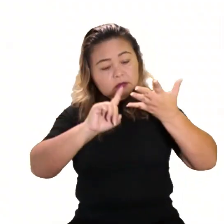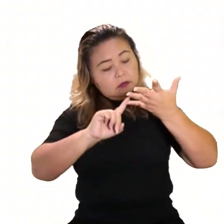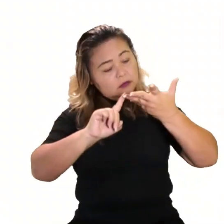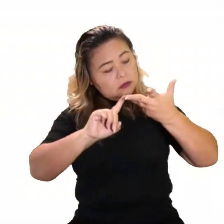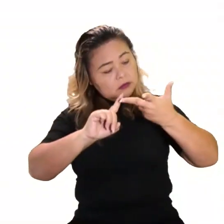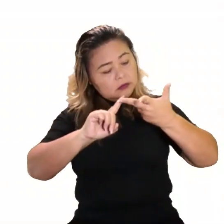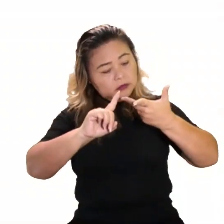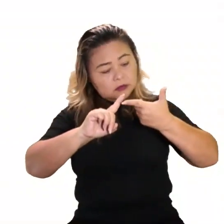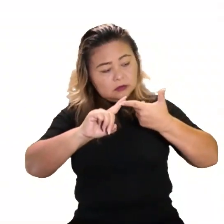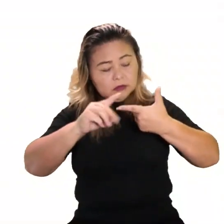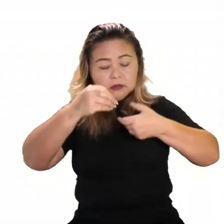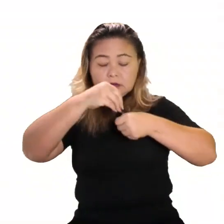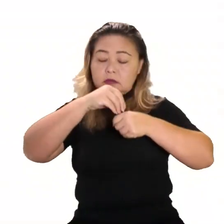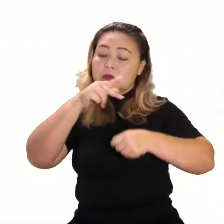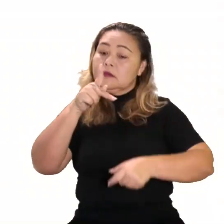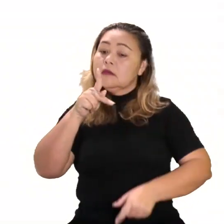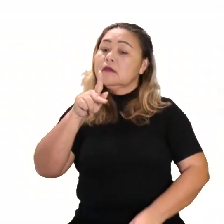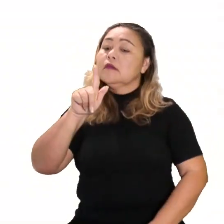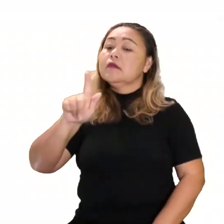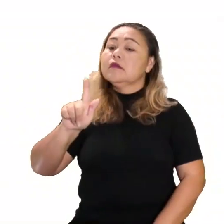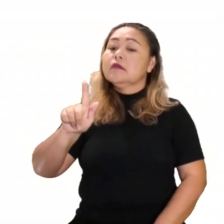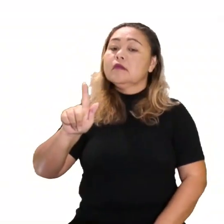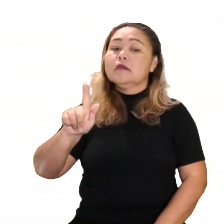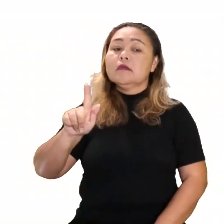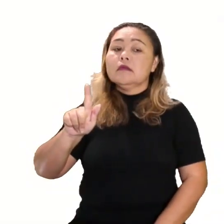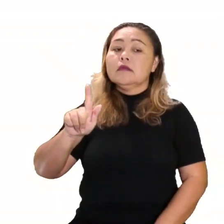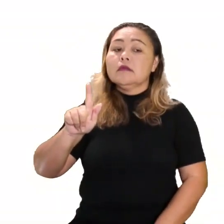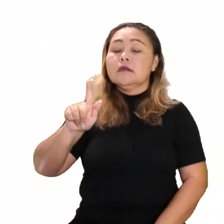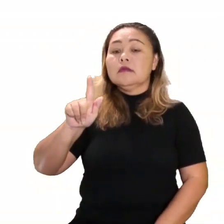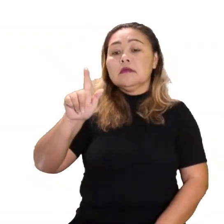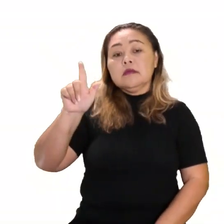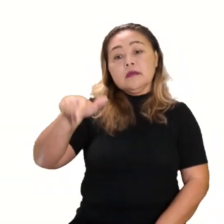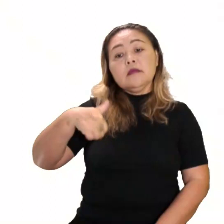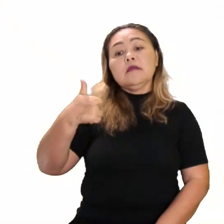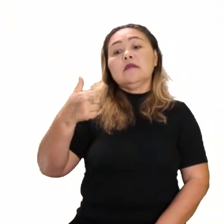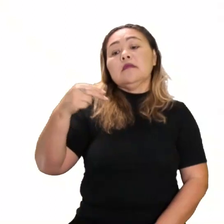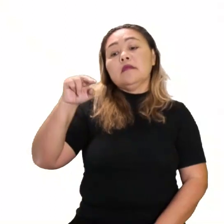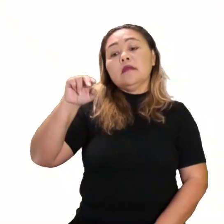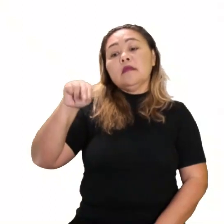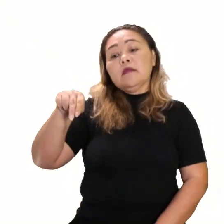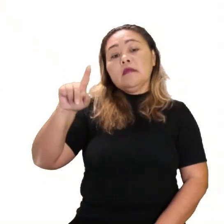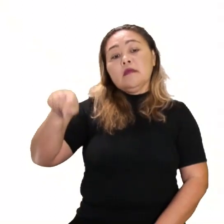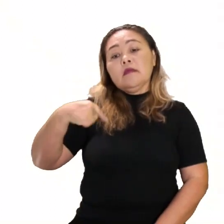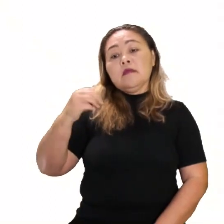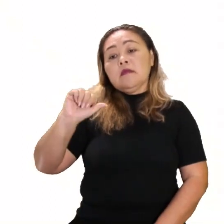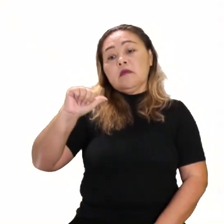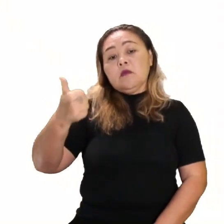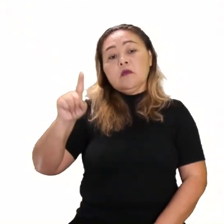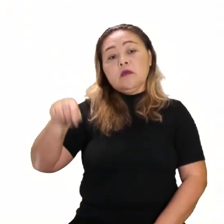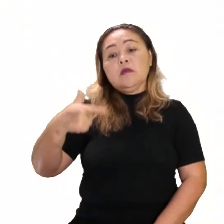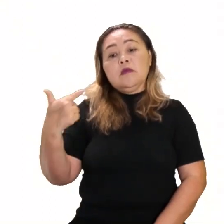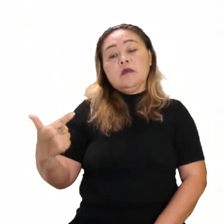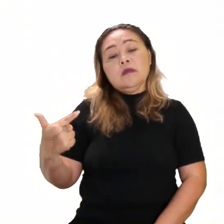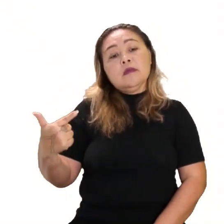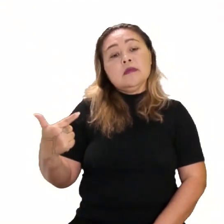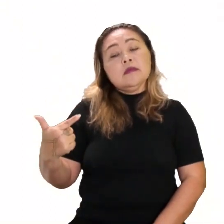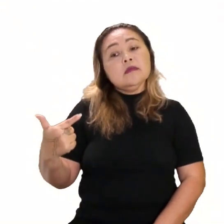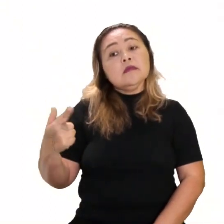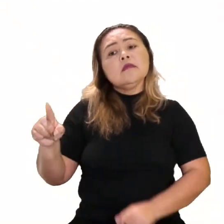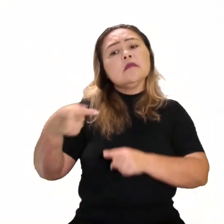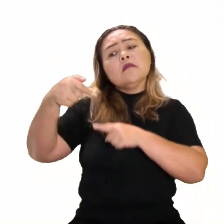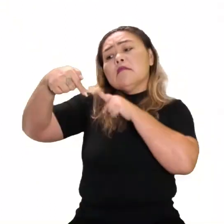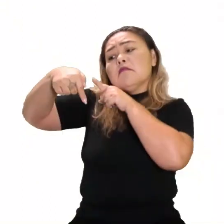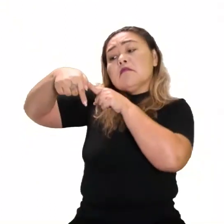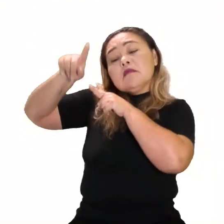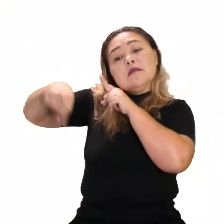primeiros elementos da progressão geométrica. Então, meu N É 10. 10. O meu A1 É 2. é 2. E a minha